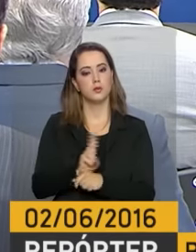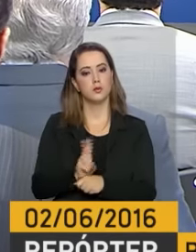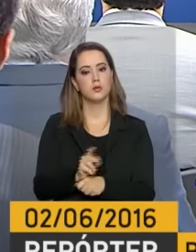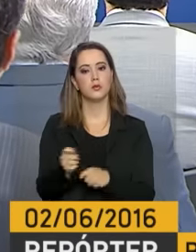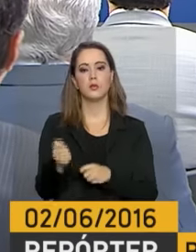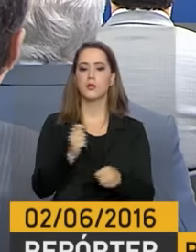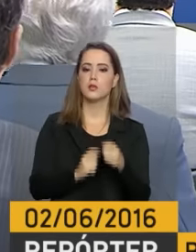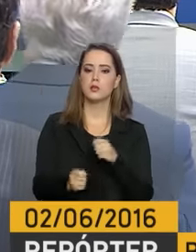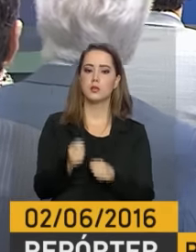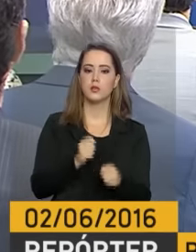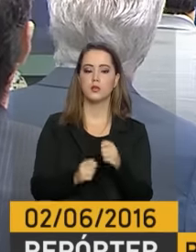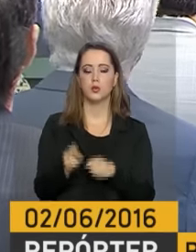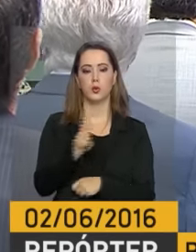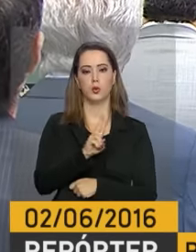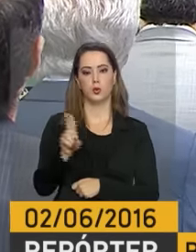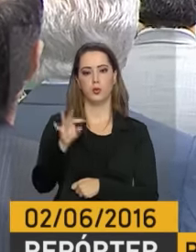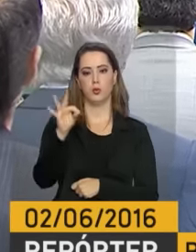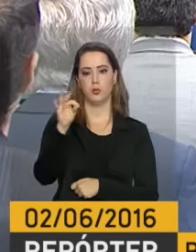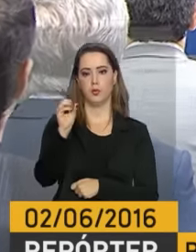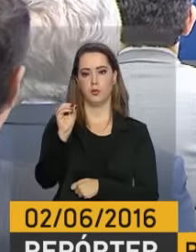Jardim.